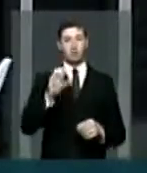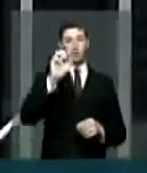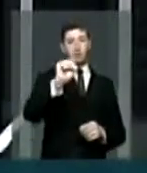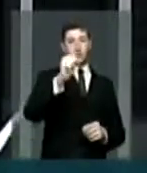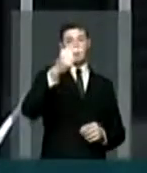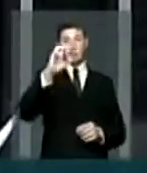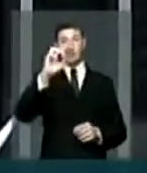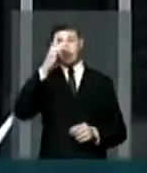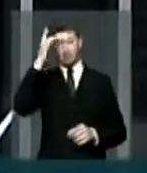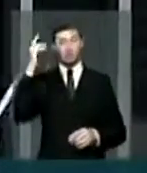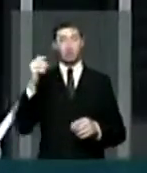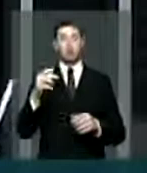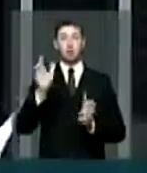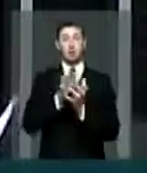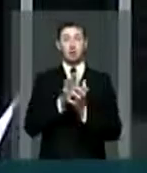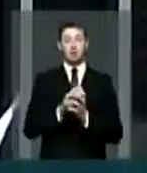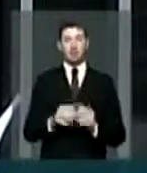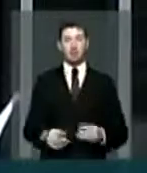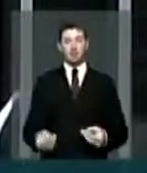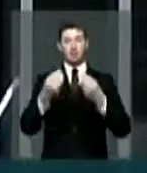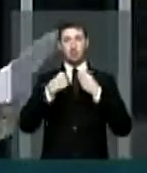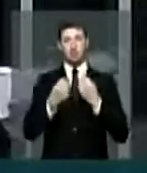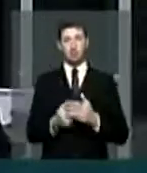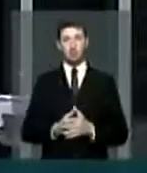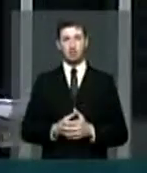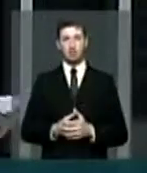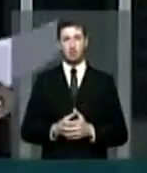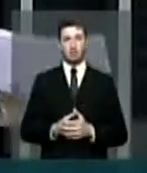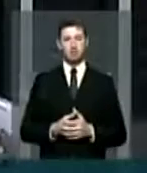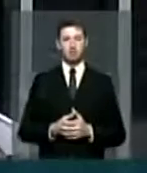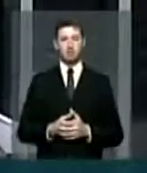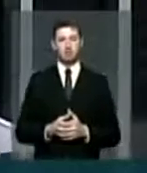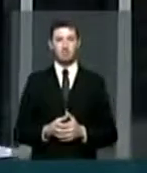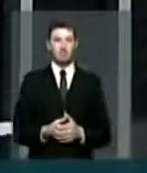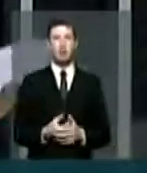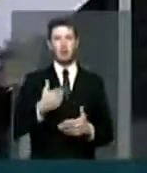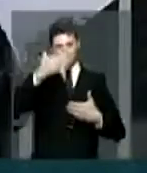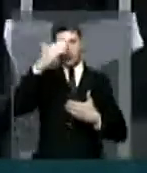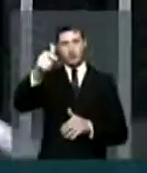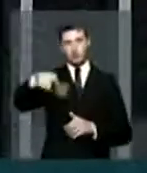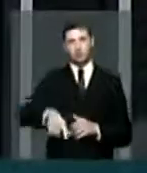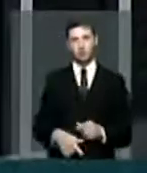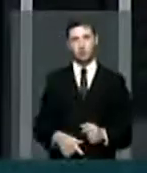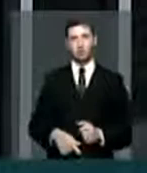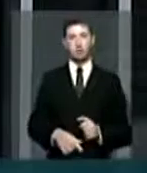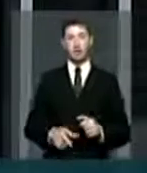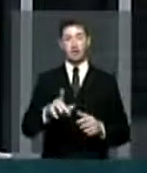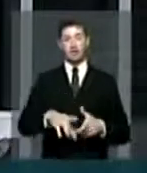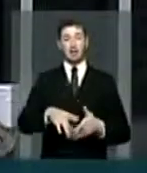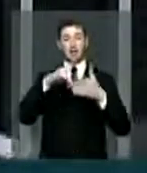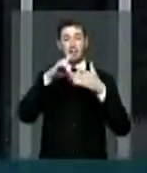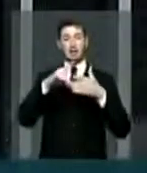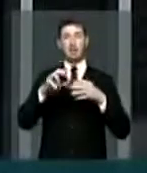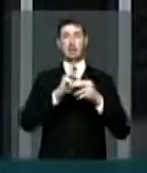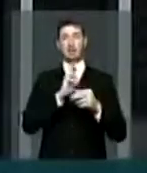185.870 pernambucanos que nos fizeram chegar aqui. Repito os meus agradecimentos a todos os líderes religiosos,